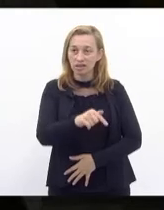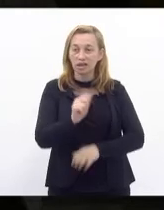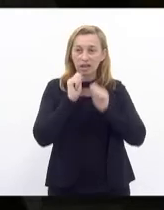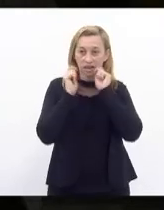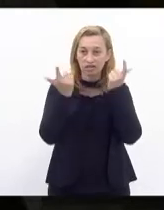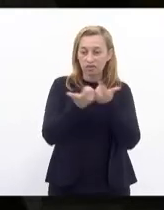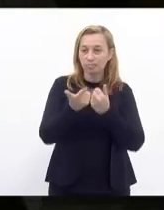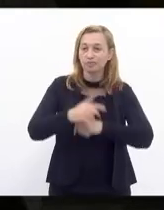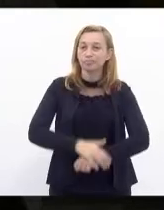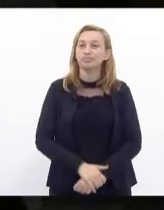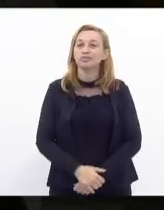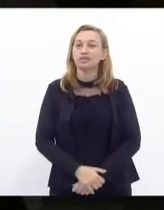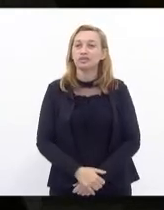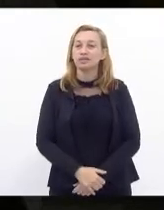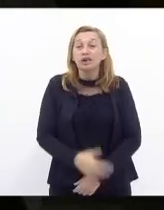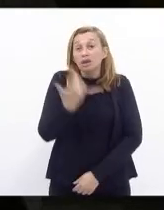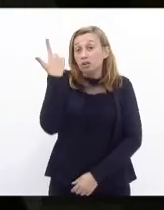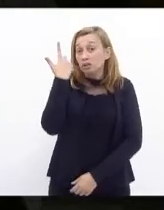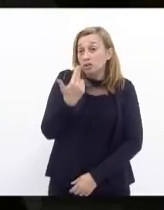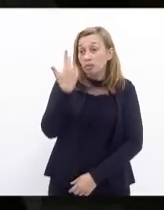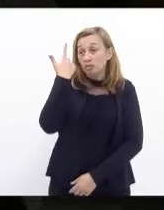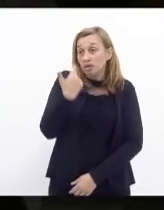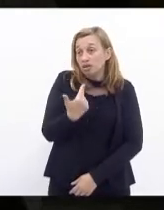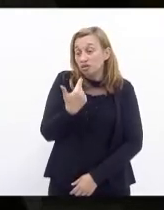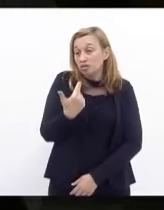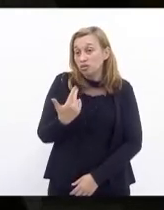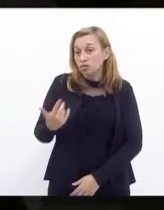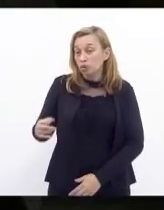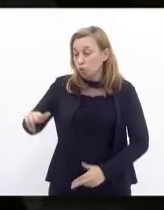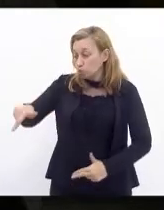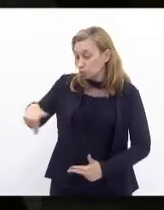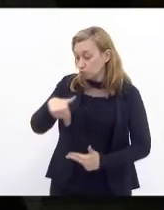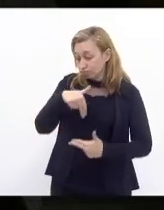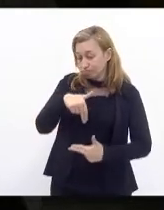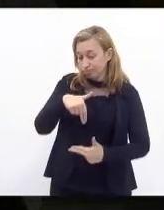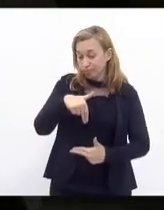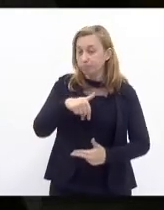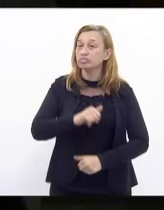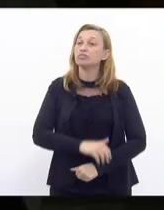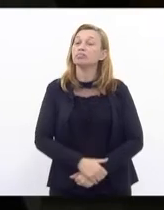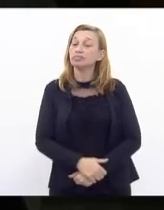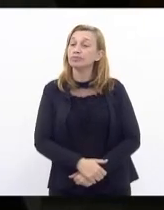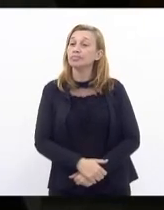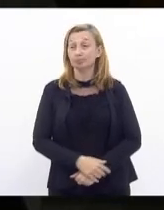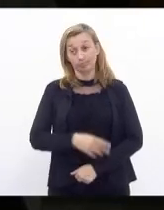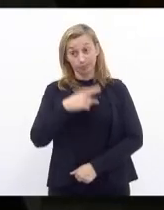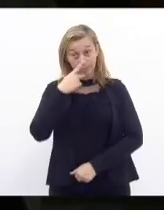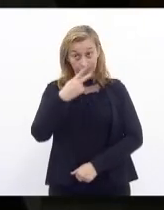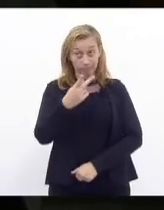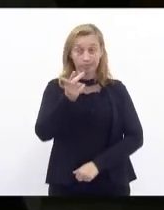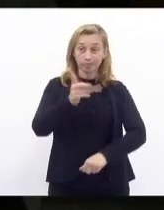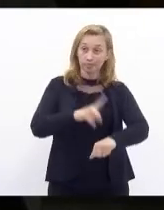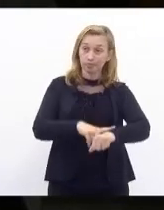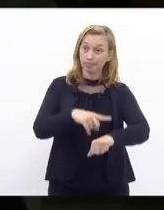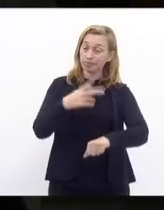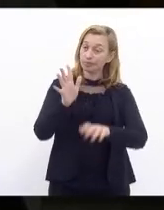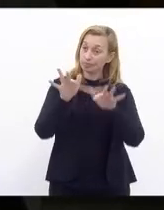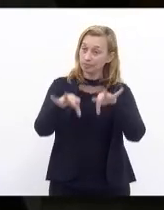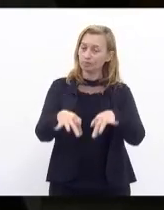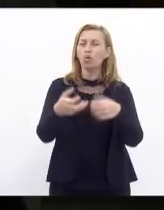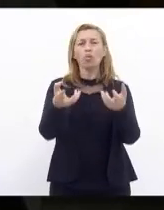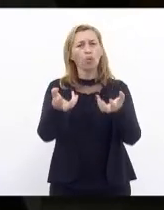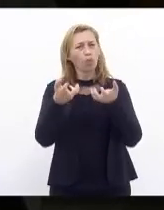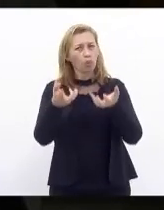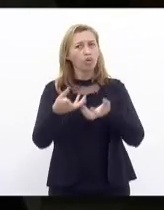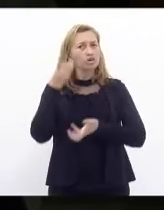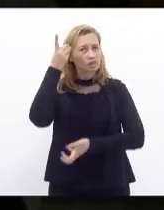Legislativa. Naturalmente, ao assumir a tribuna para fazer a minha manifestação no expediente final, ainda quero,